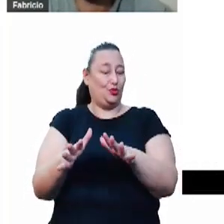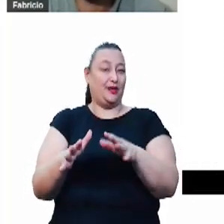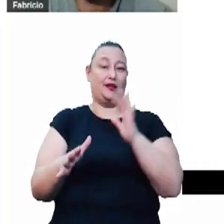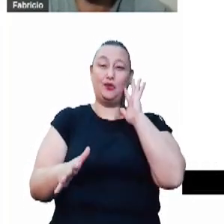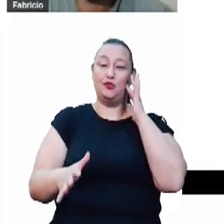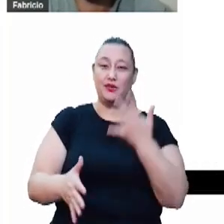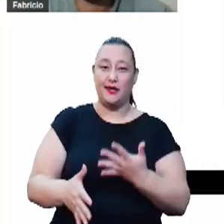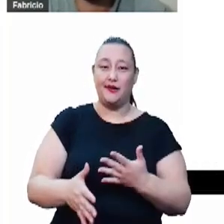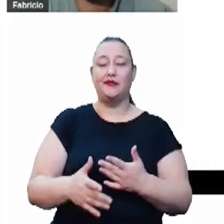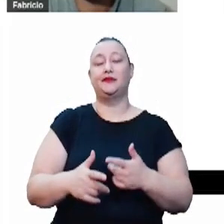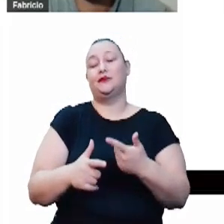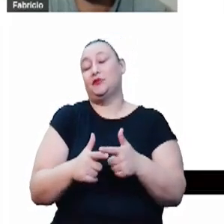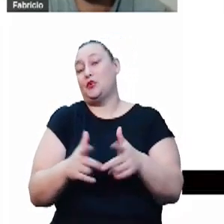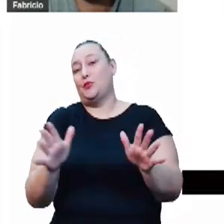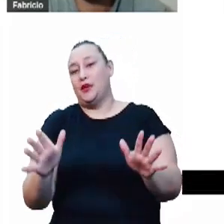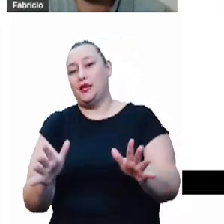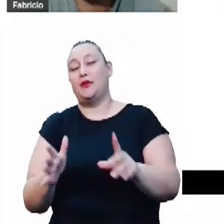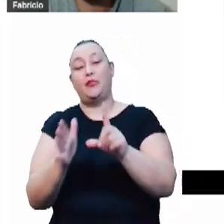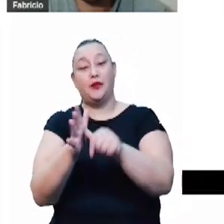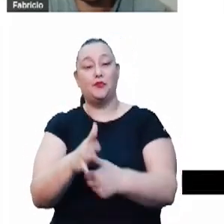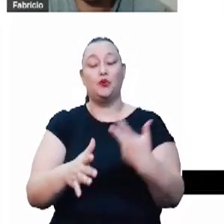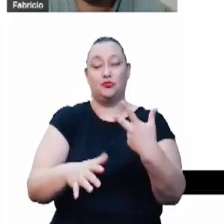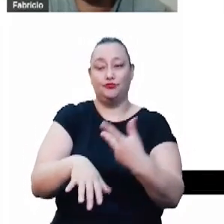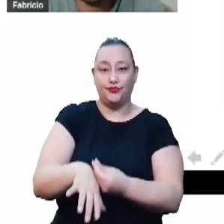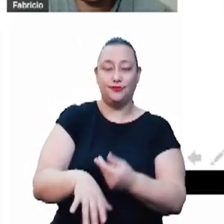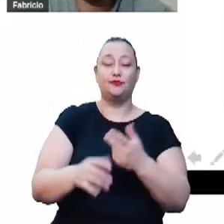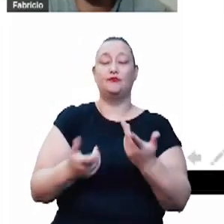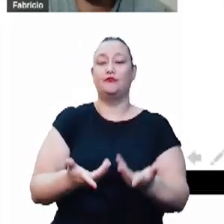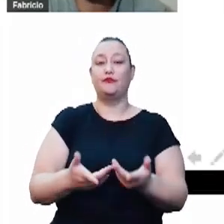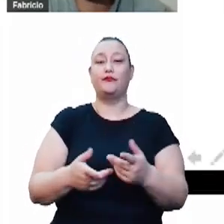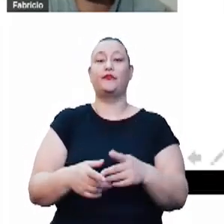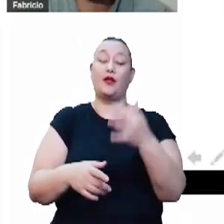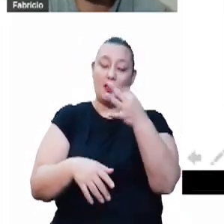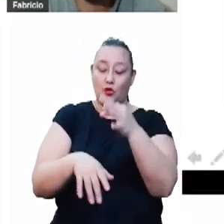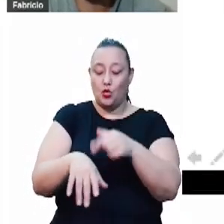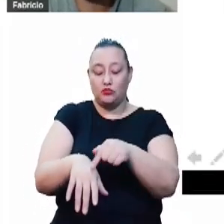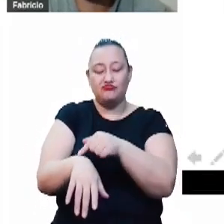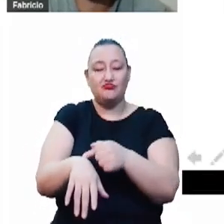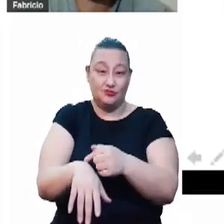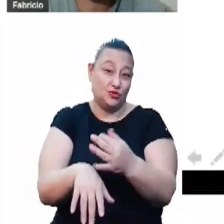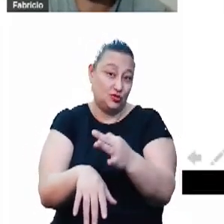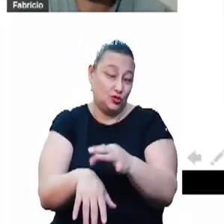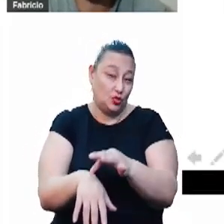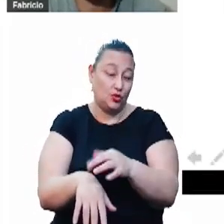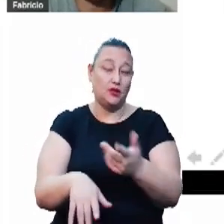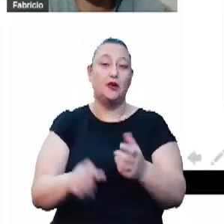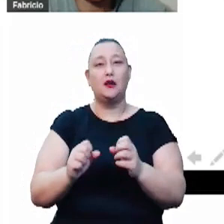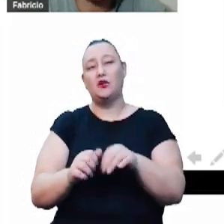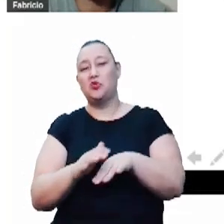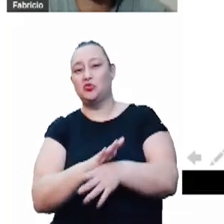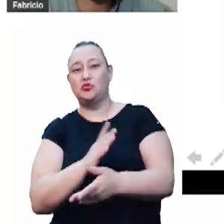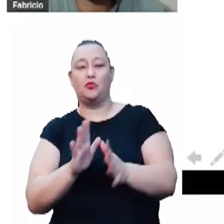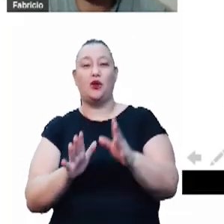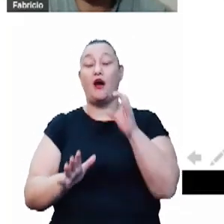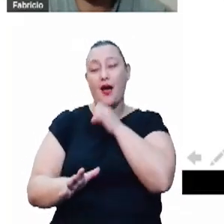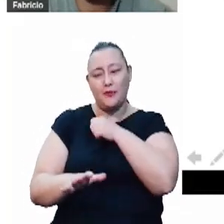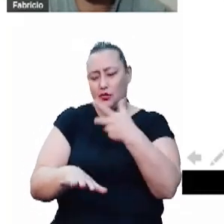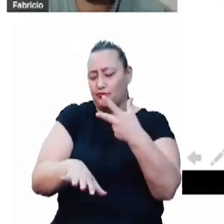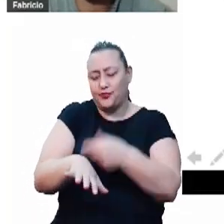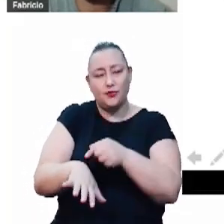foi uma complicação mesmo do uso do medicamento. É dor no local da aplicação, essa dor ela costuma ser passageira,